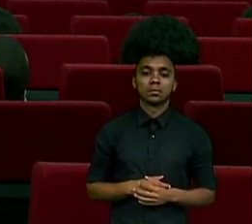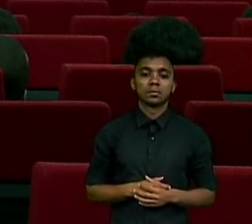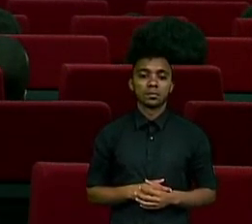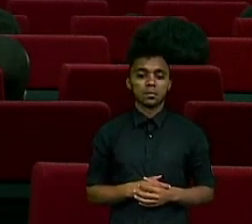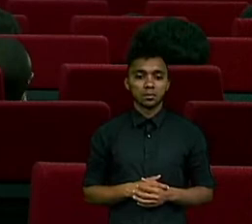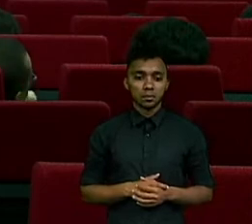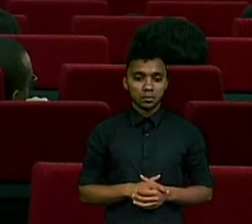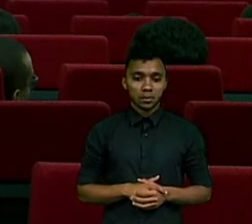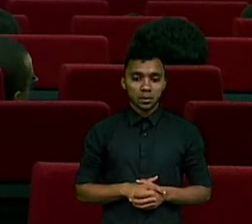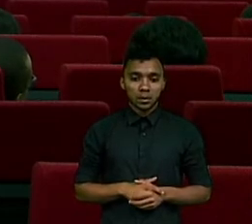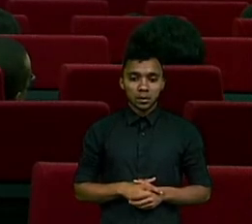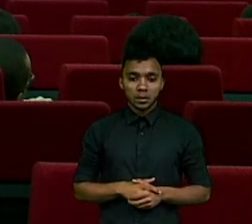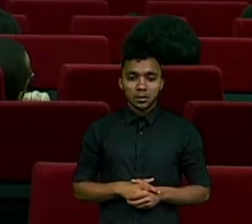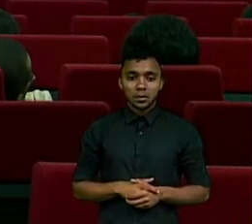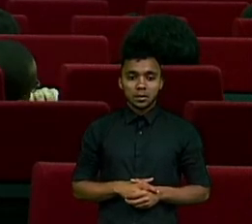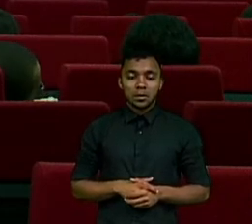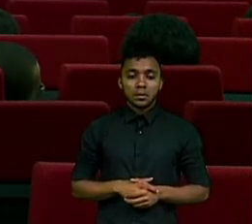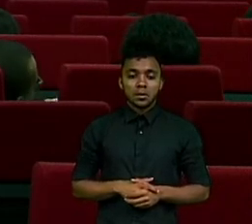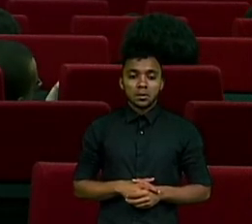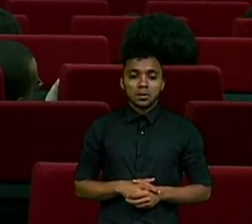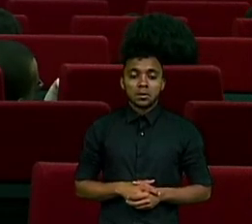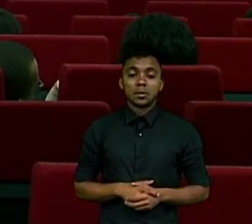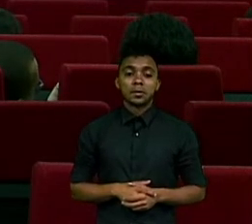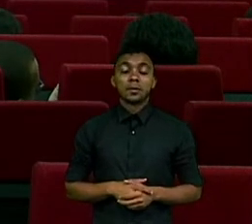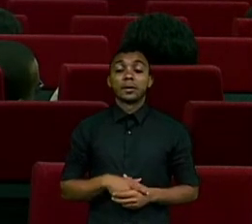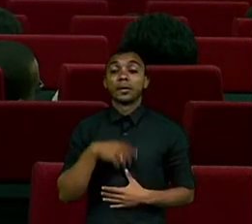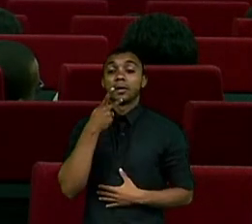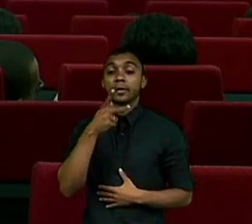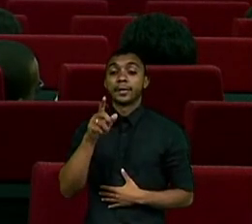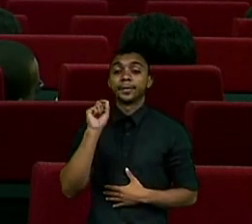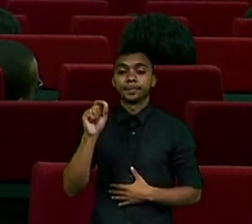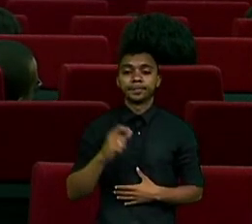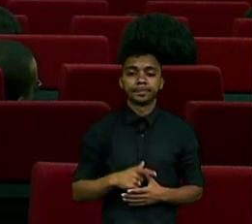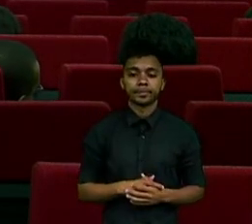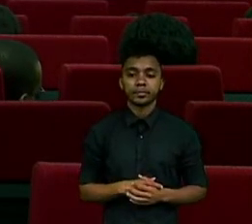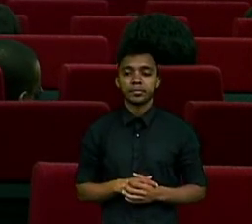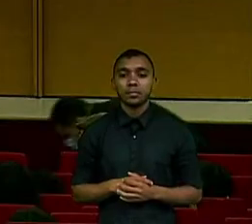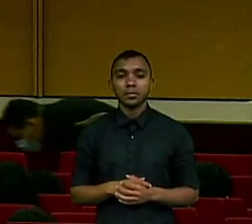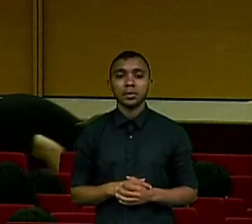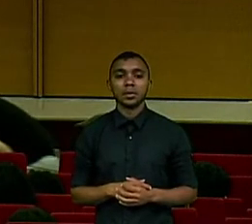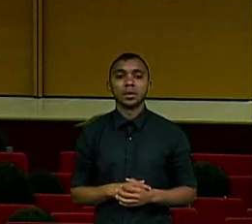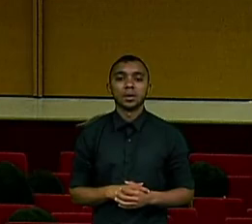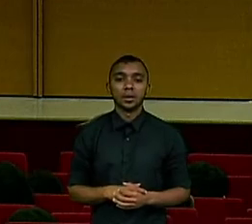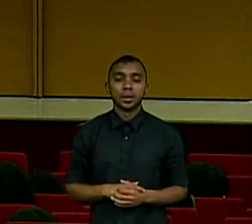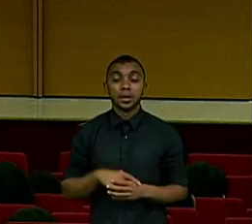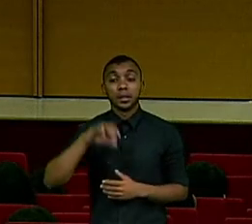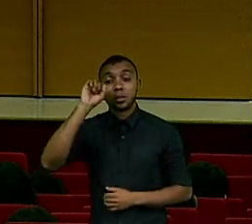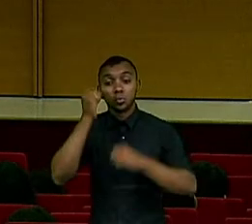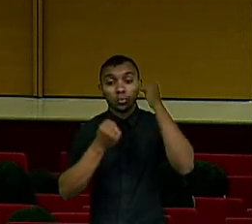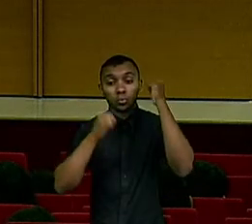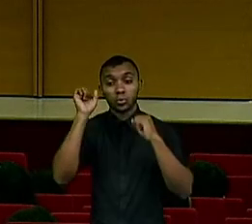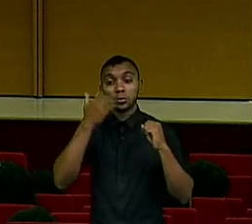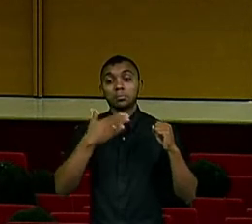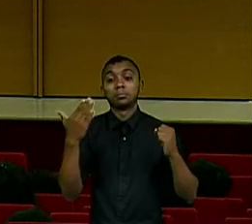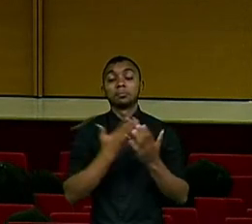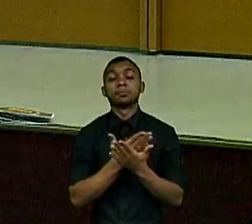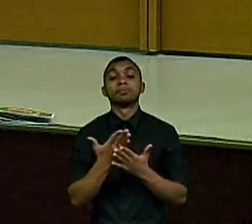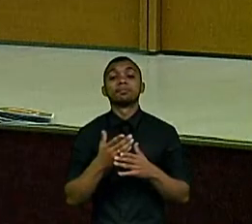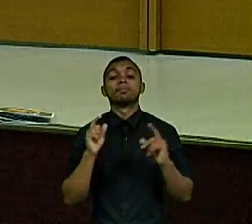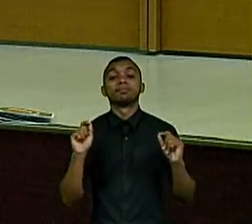verdade então o que eu quero dizer com isso pode vir da industrialização ele vai promover